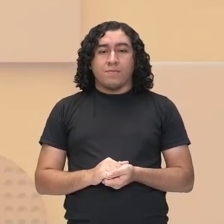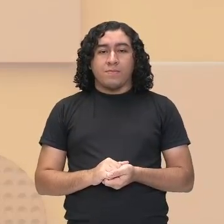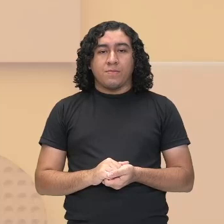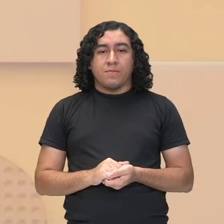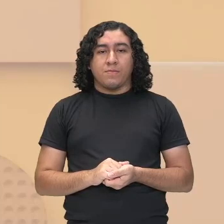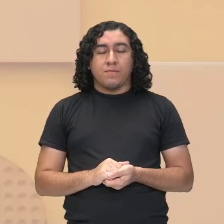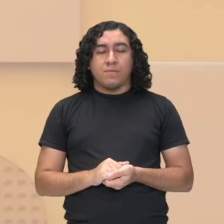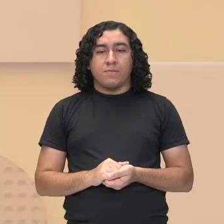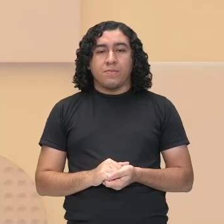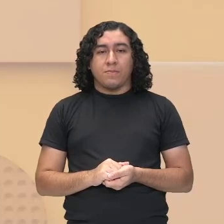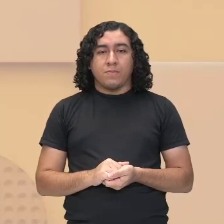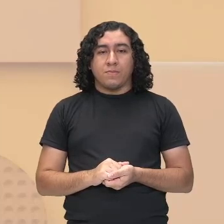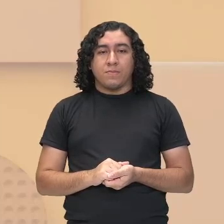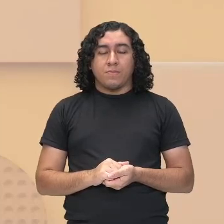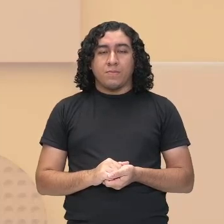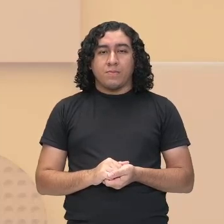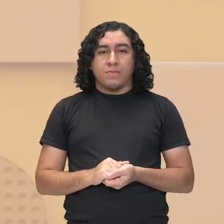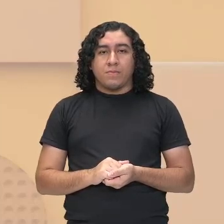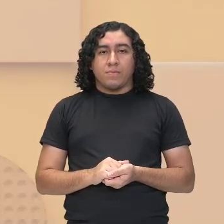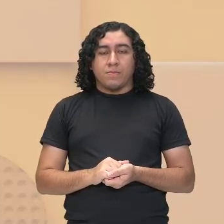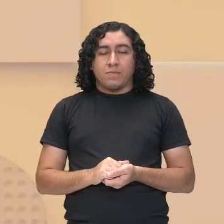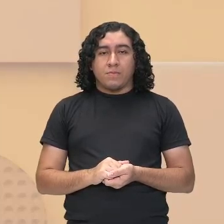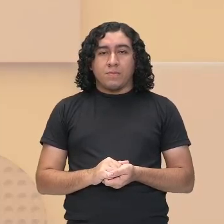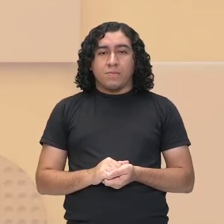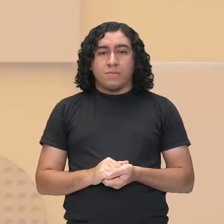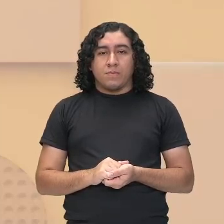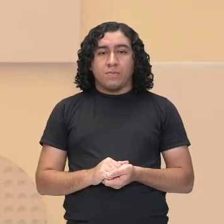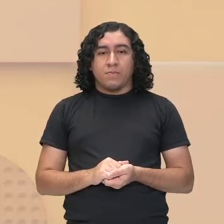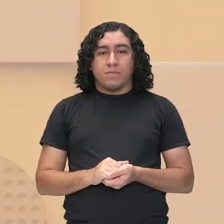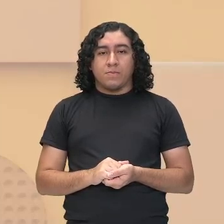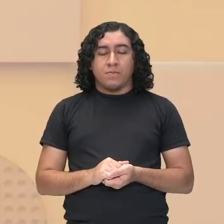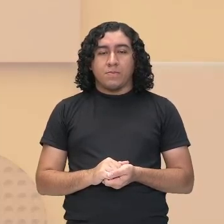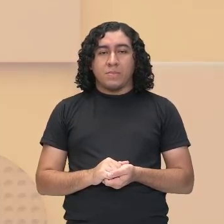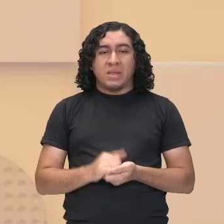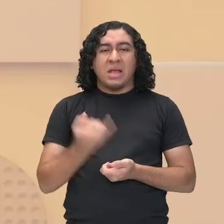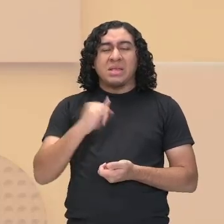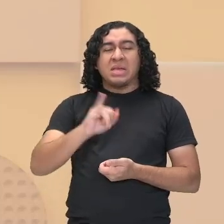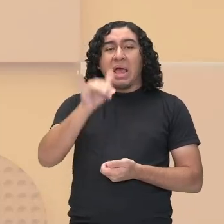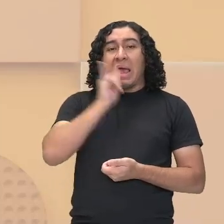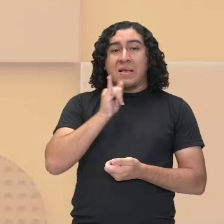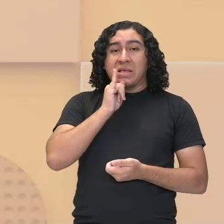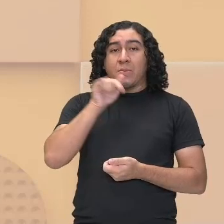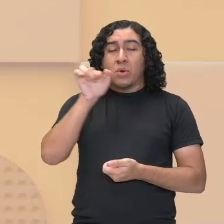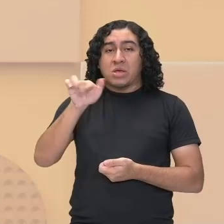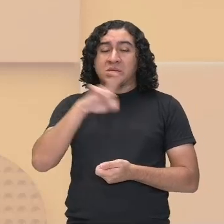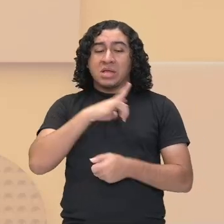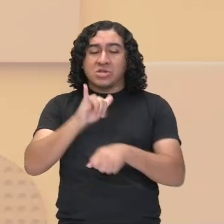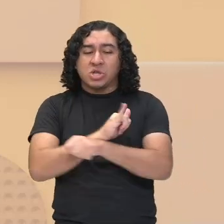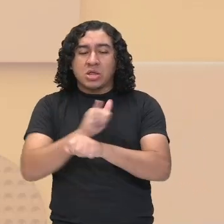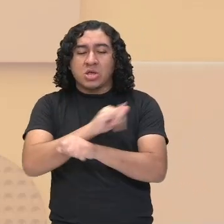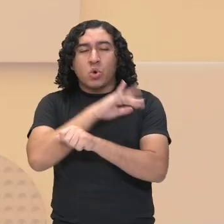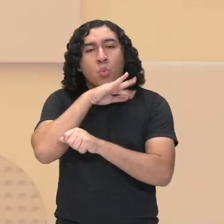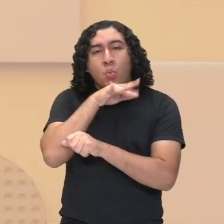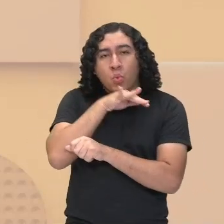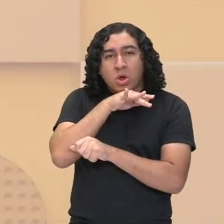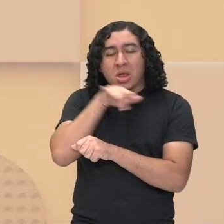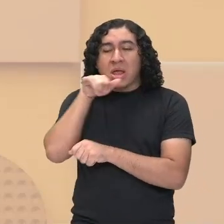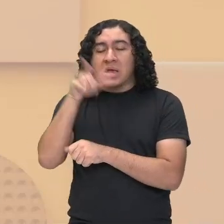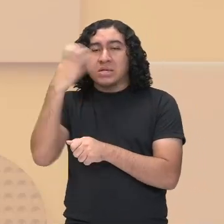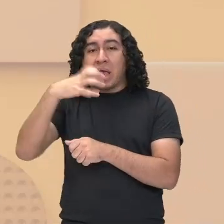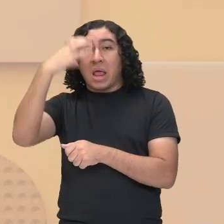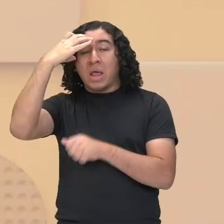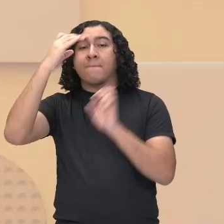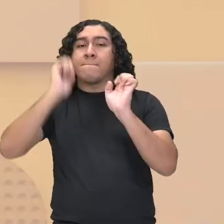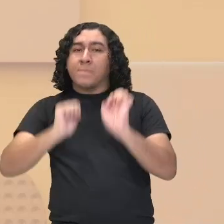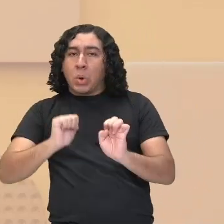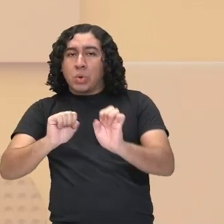aplicar situações ilegítimas para conseguir ficar no poder, esse governante ele vai poder tomar essa decisão,